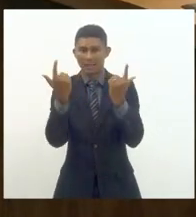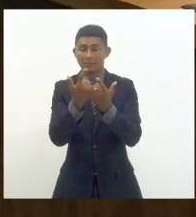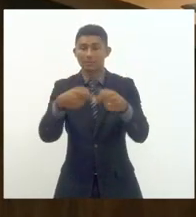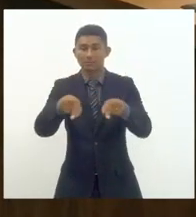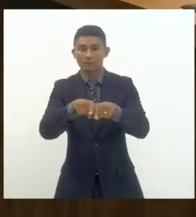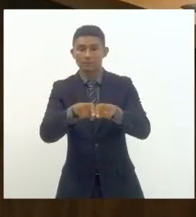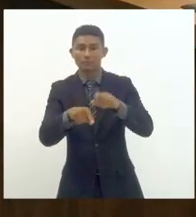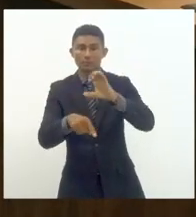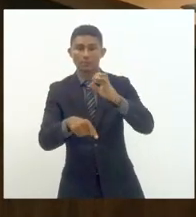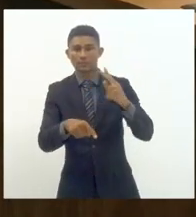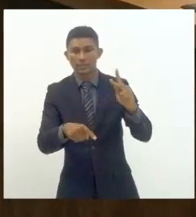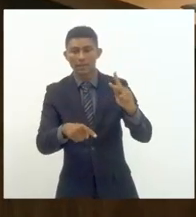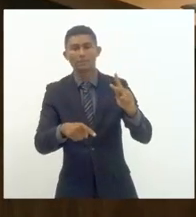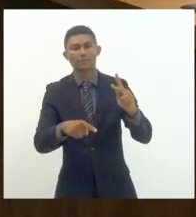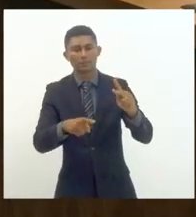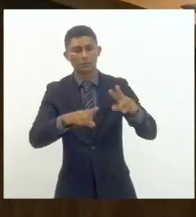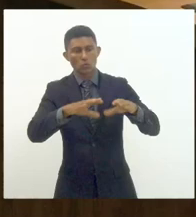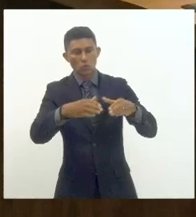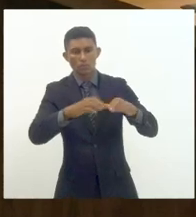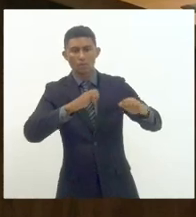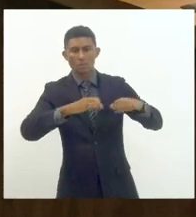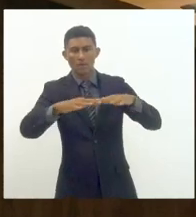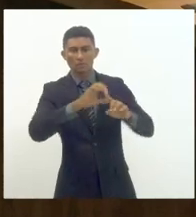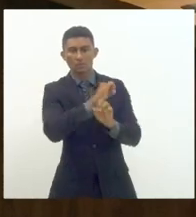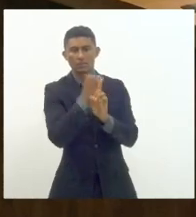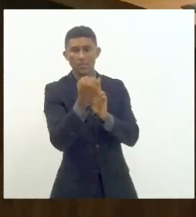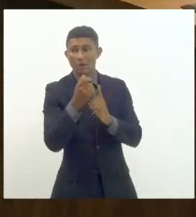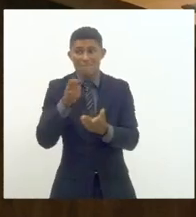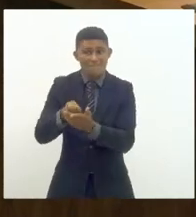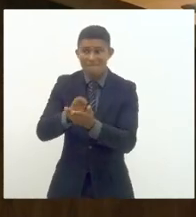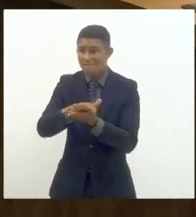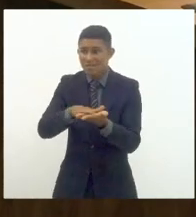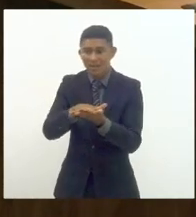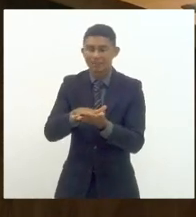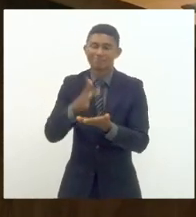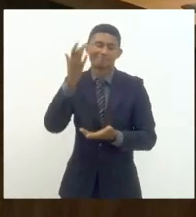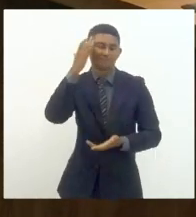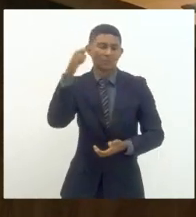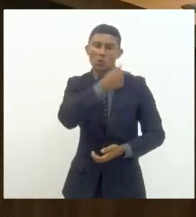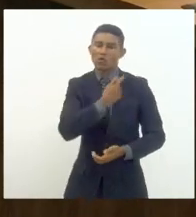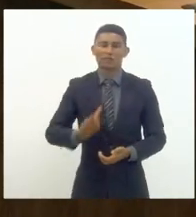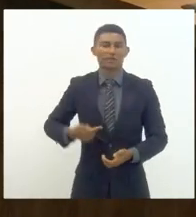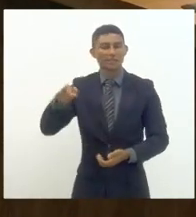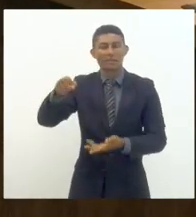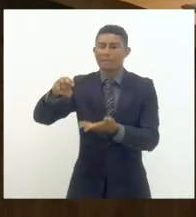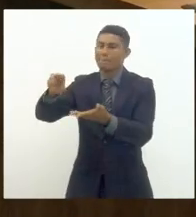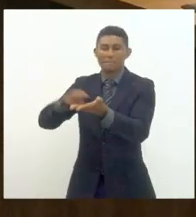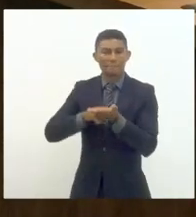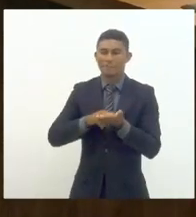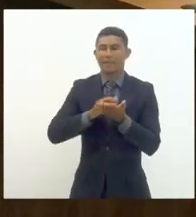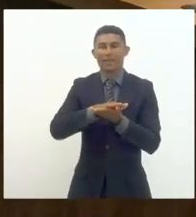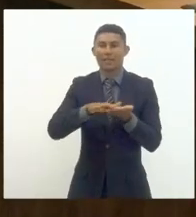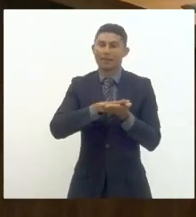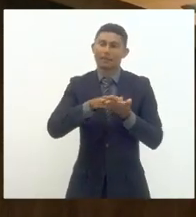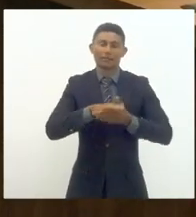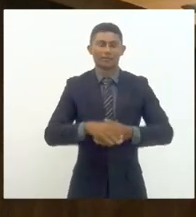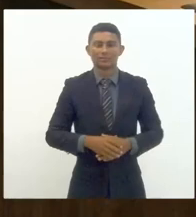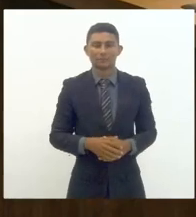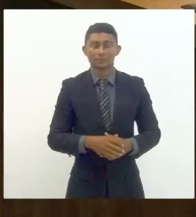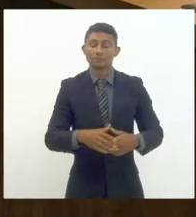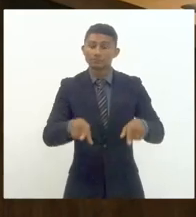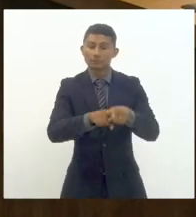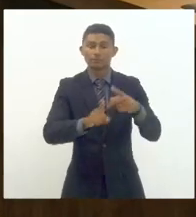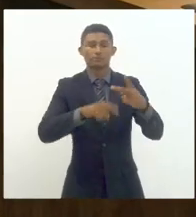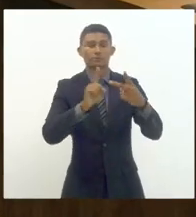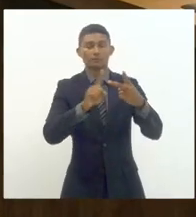pelos movimentos sociais da educação, talvez o governo sequer tivesse enviado esta mensagem. Em segundo lugar, eu quero destacar